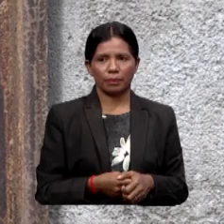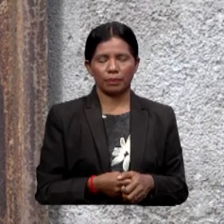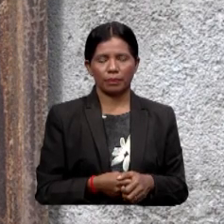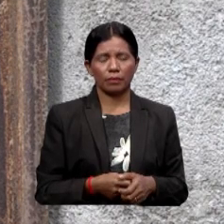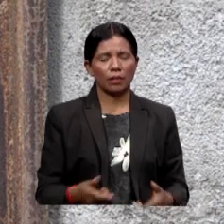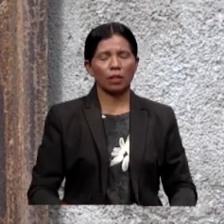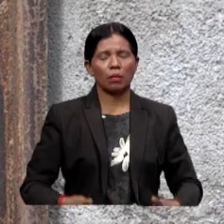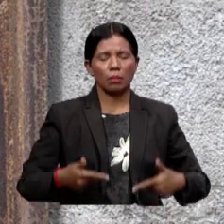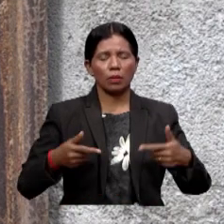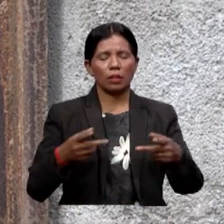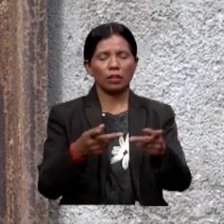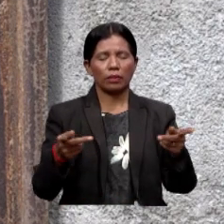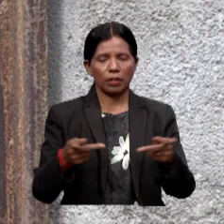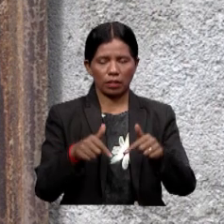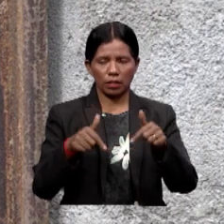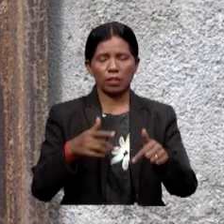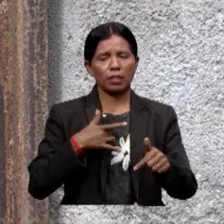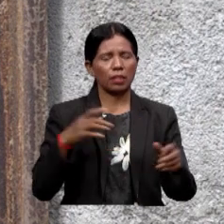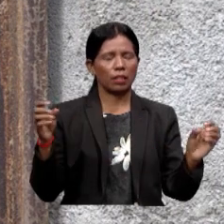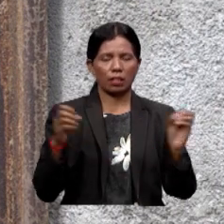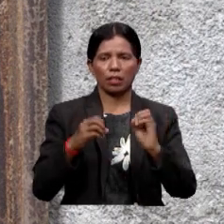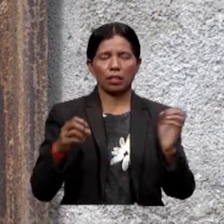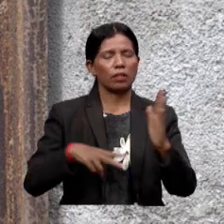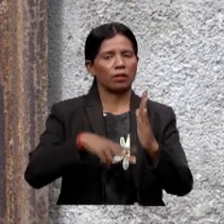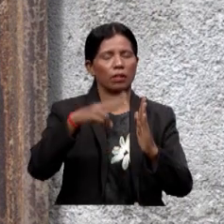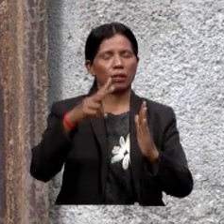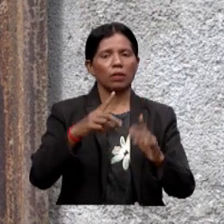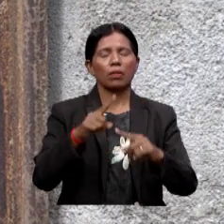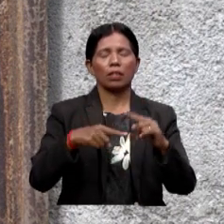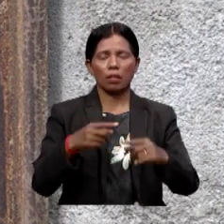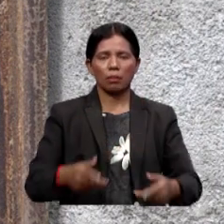Moris reklarang nih, sentilaya falling, banjira moris mesak.